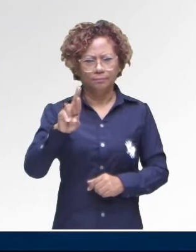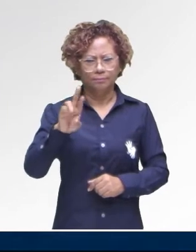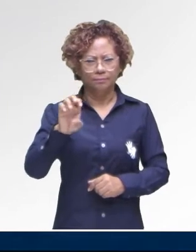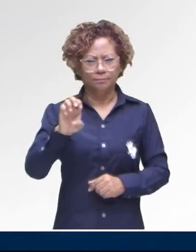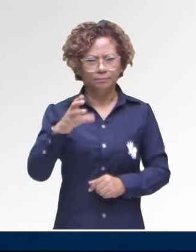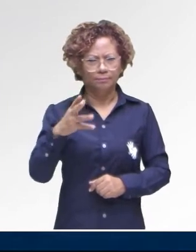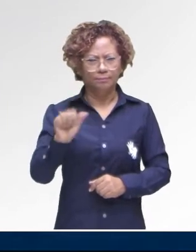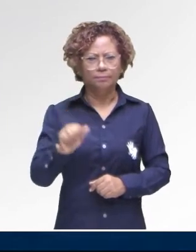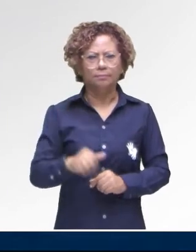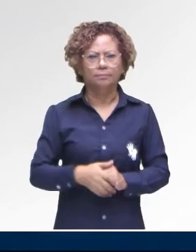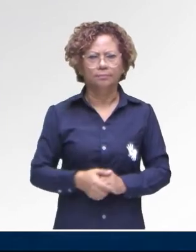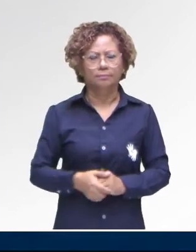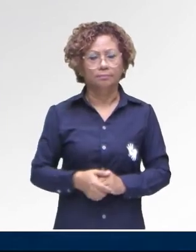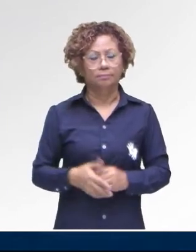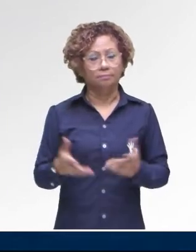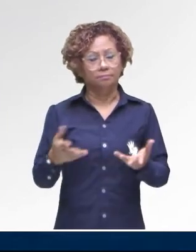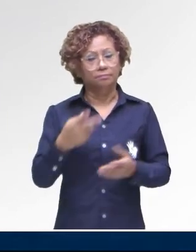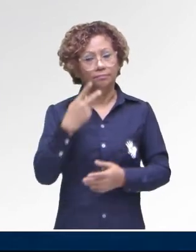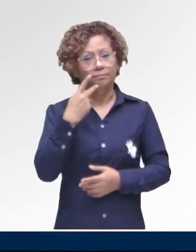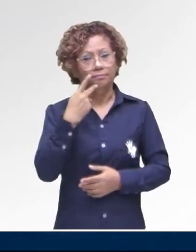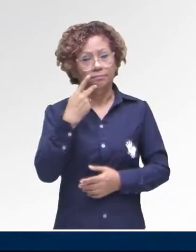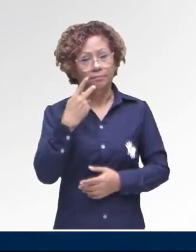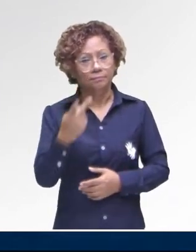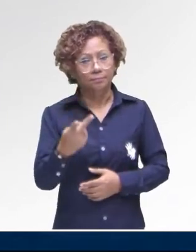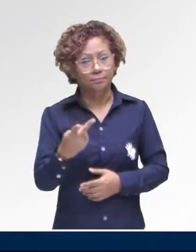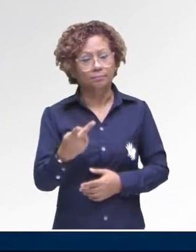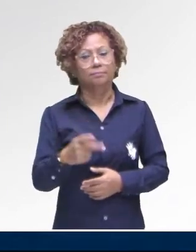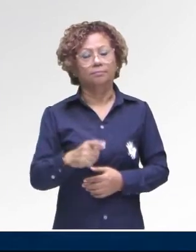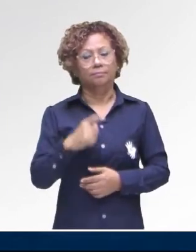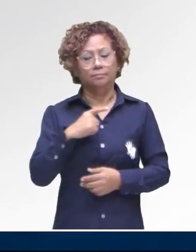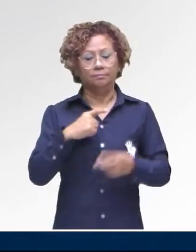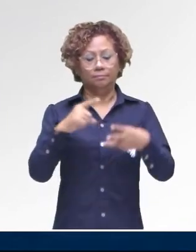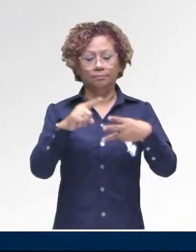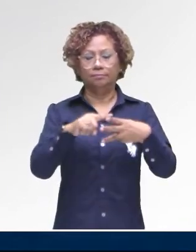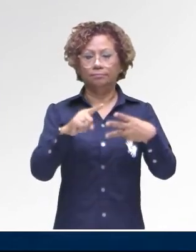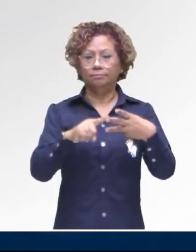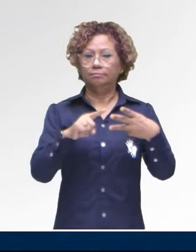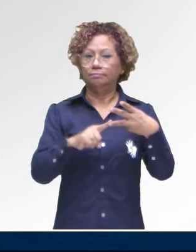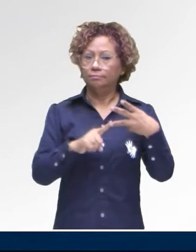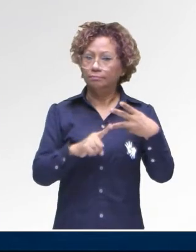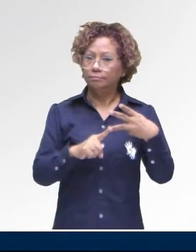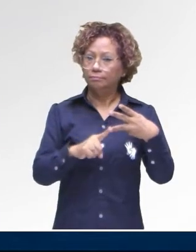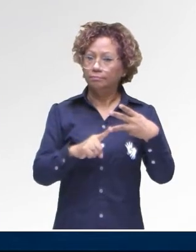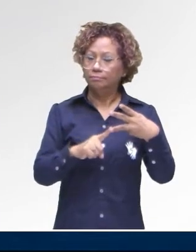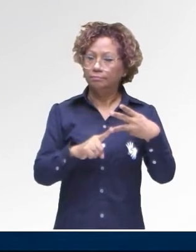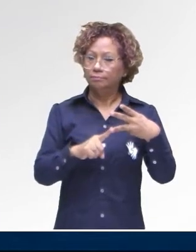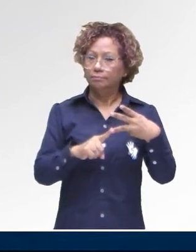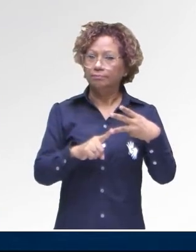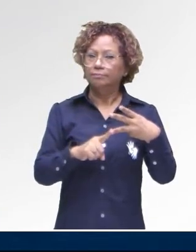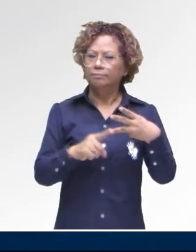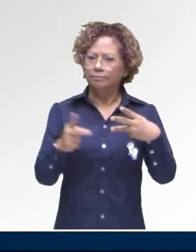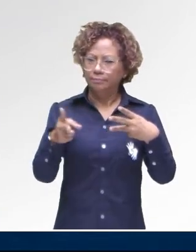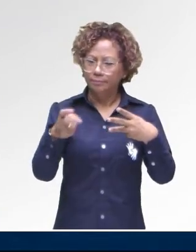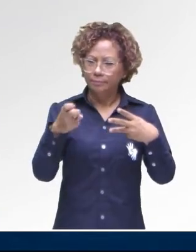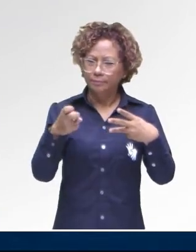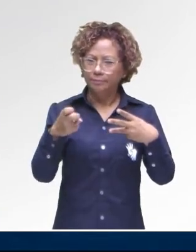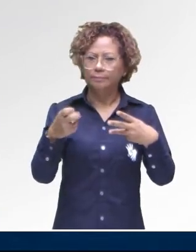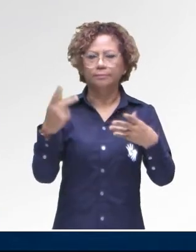retas são unidimensionais, né? Então, nós já sabemos que isso aqui não é